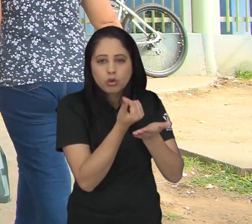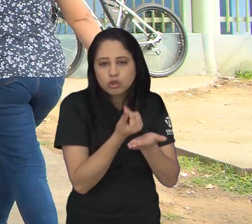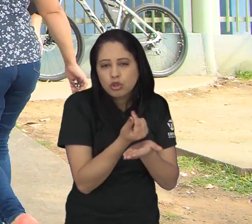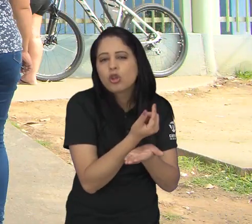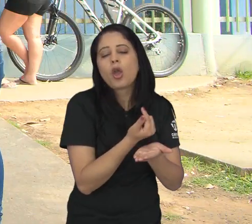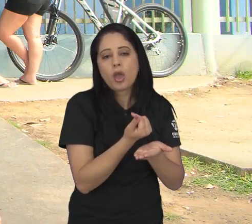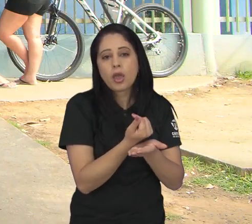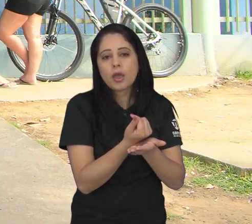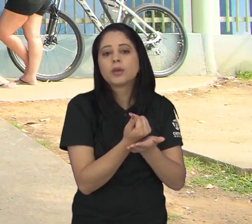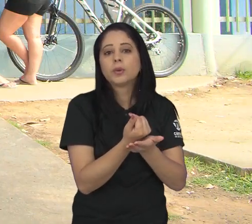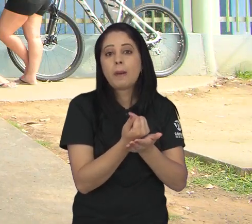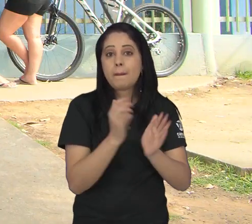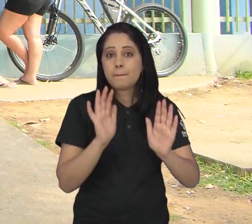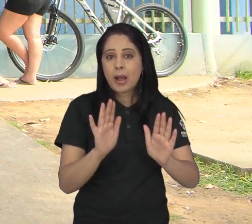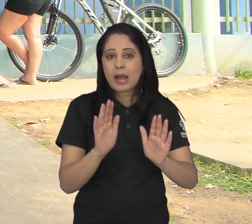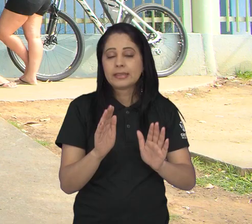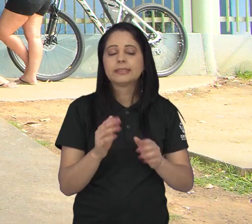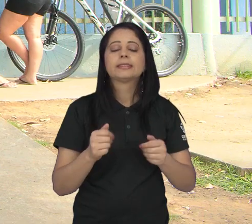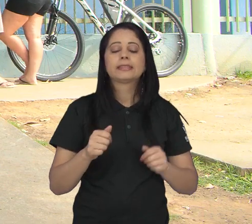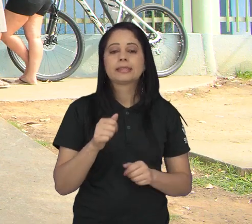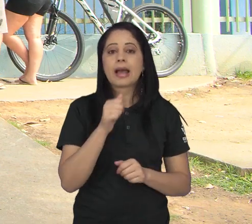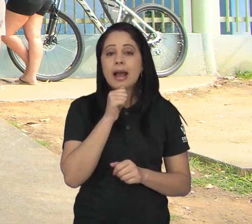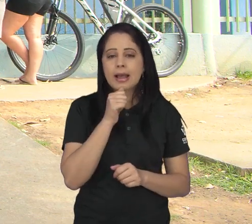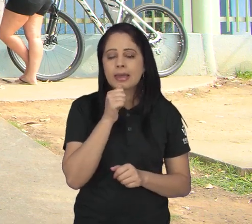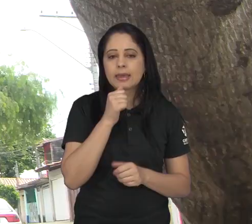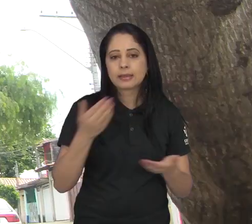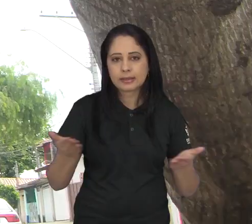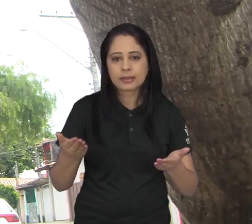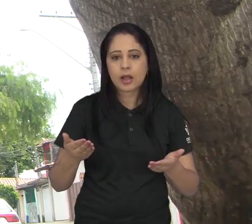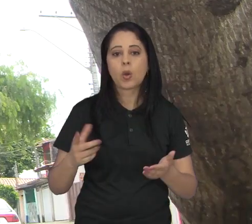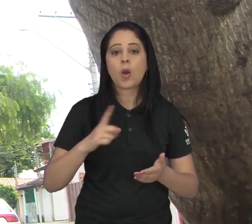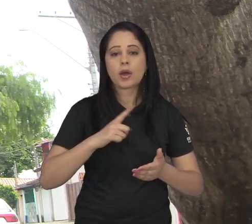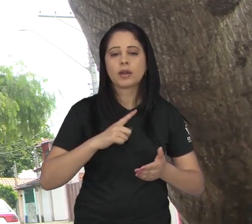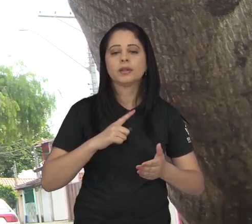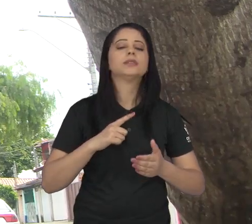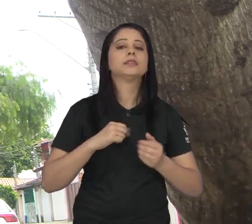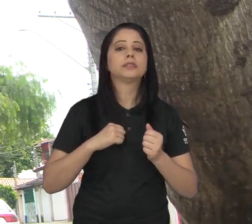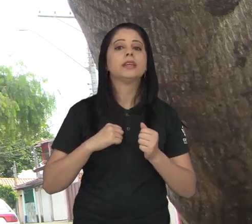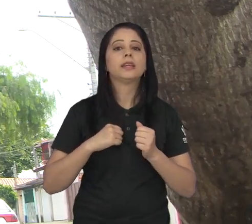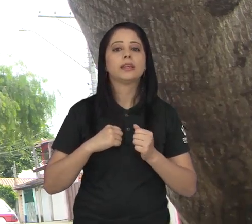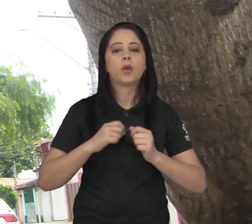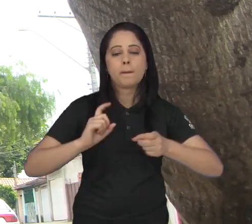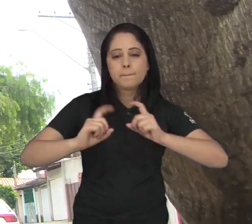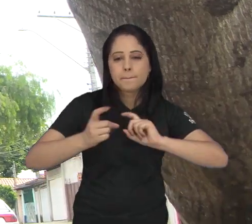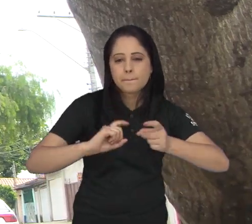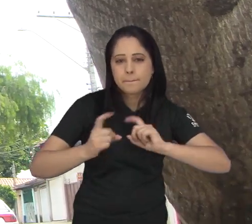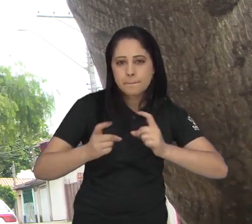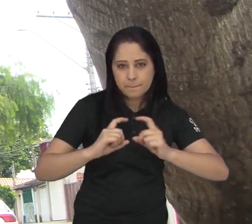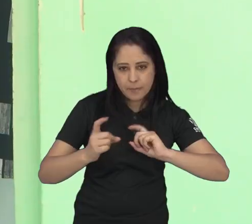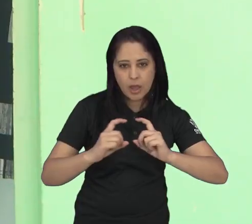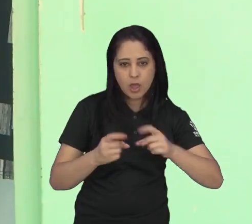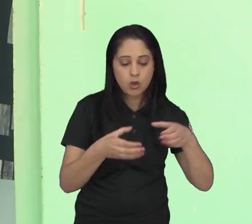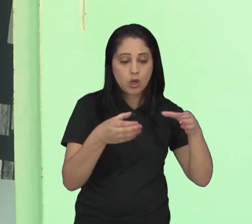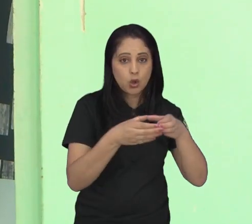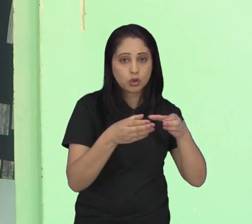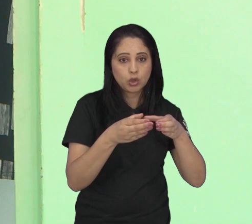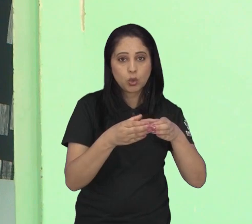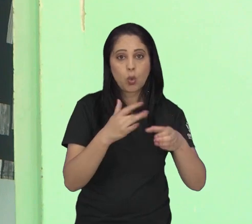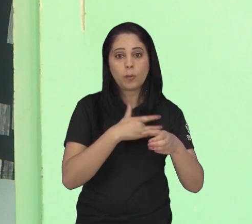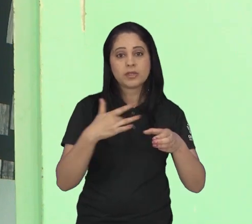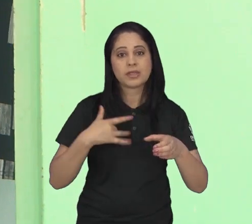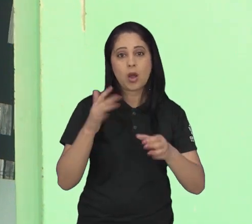o município abriu um chamamento público para readequação das seis equipes de estratégia de saúde da família que